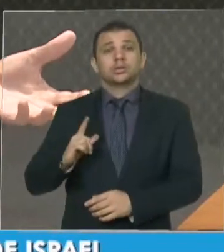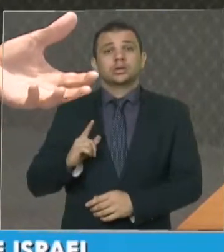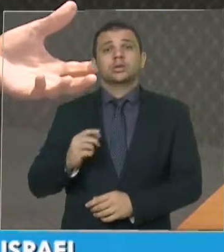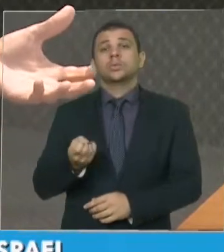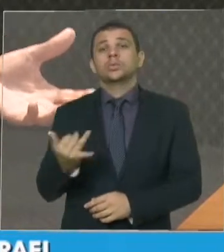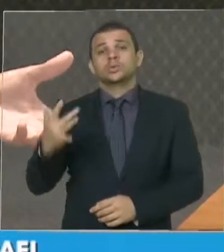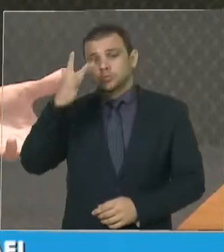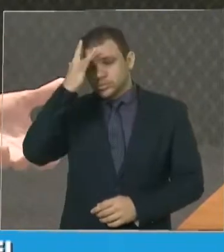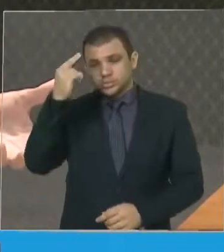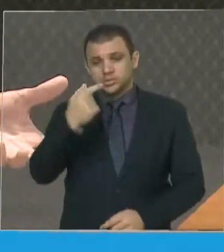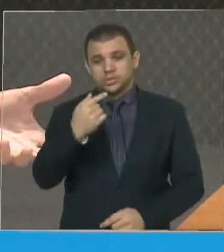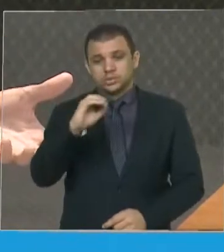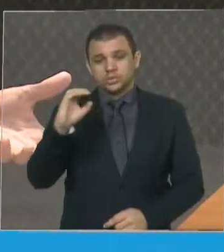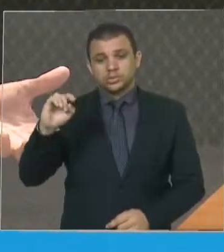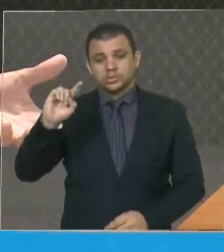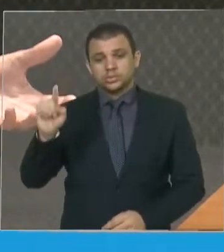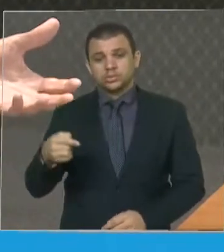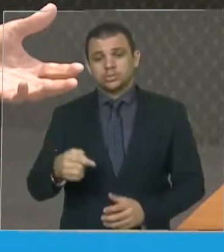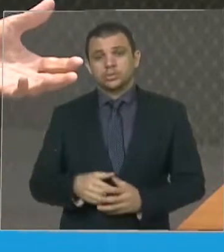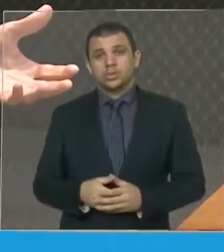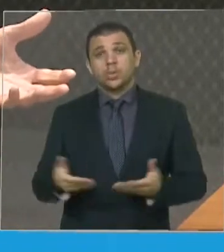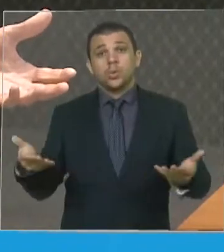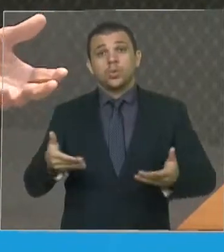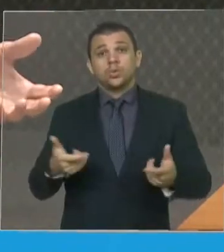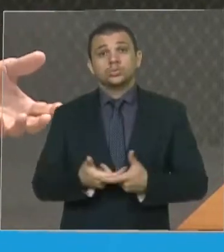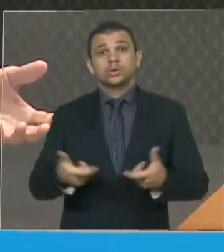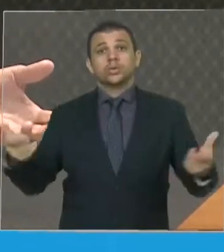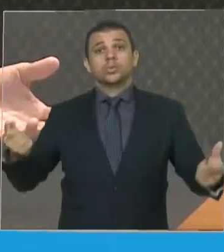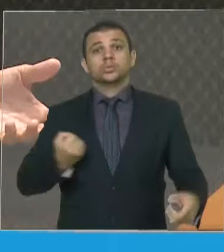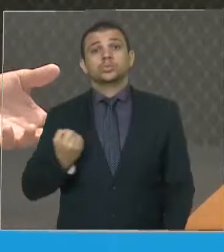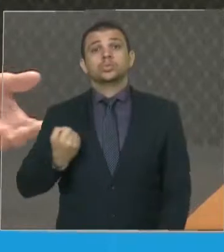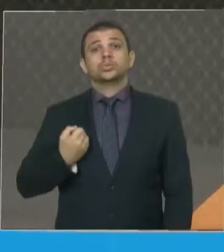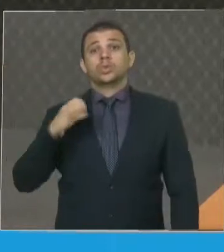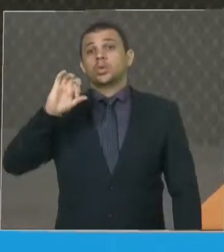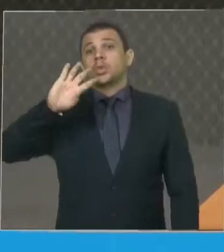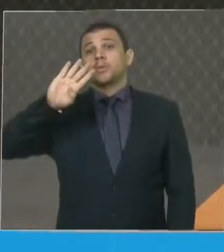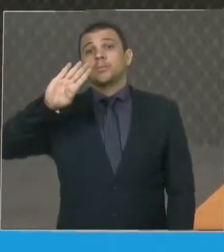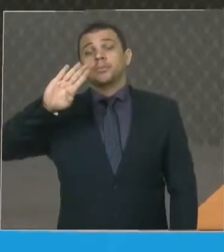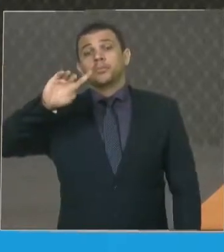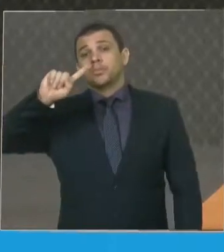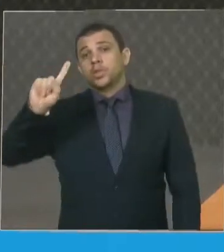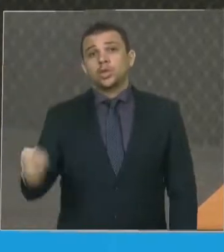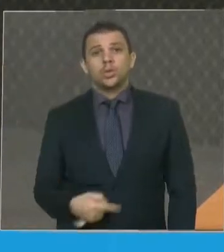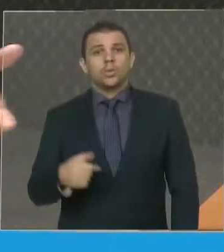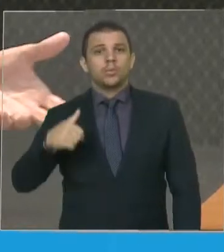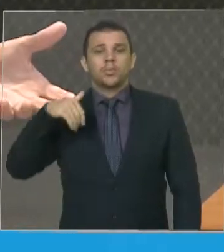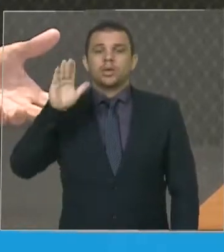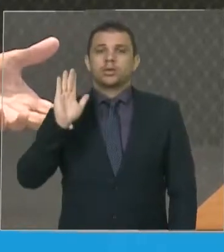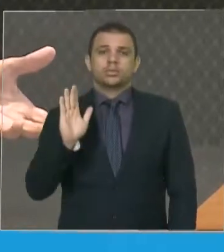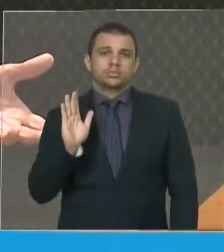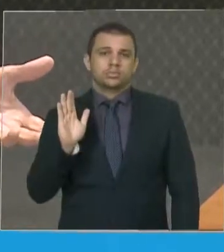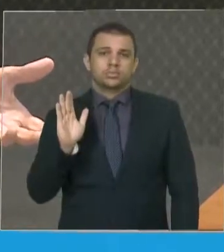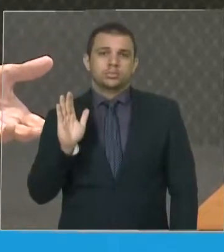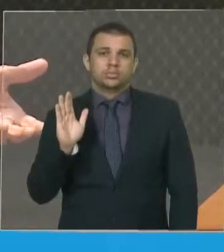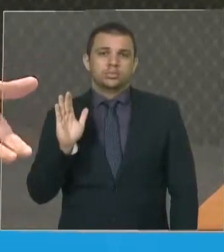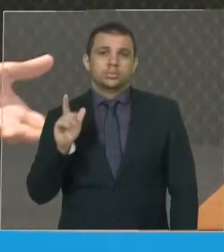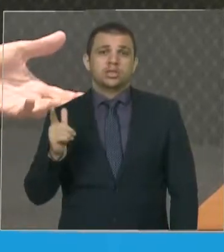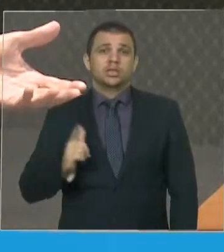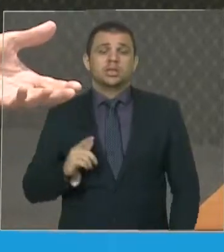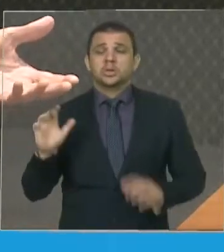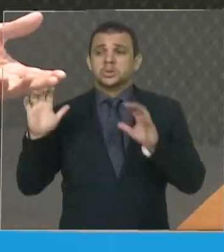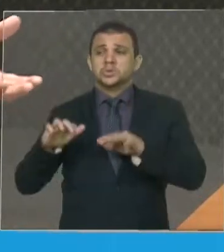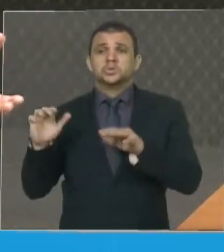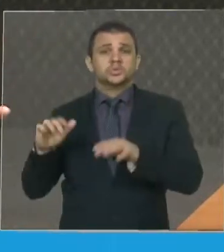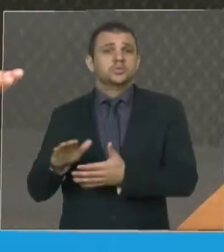pessoas. Agora, quase 9 milhões. Não tem chuva, o rio está muito pequeno, não tem recursos. E